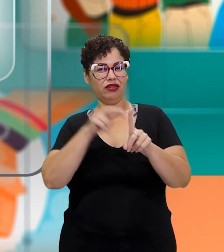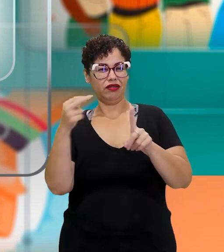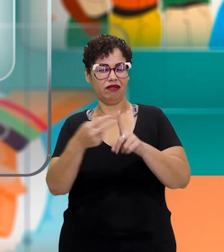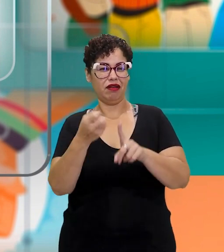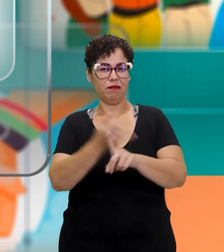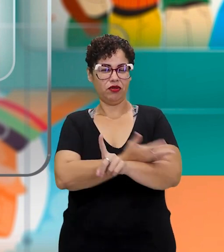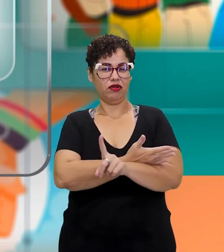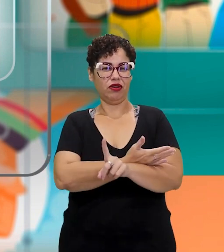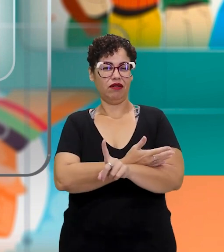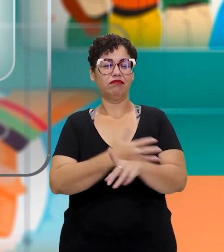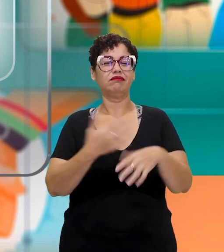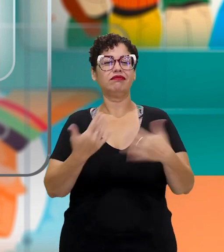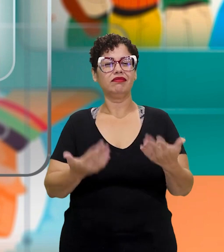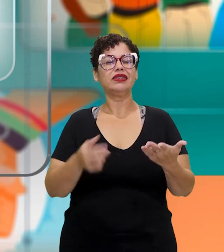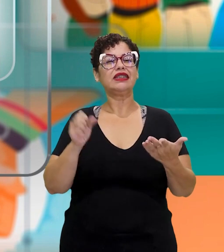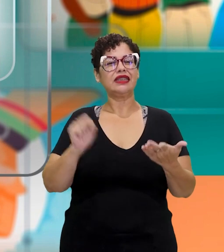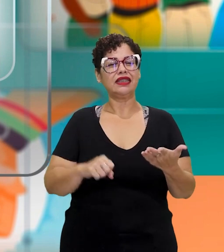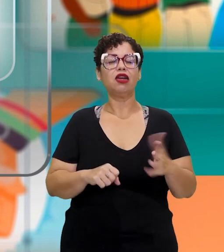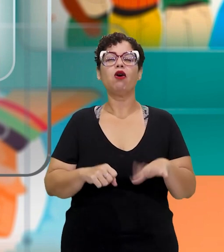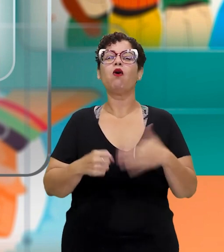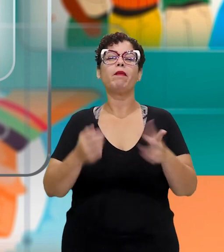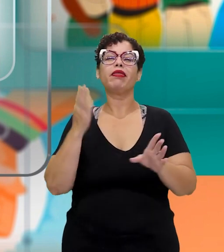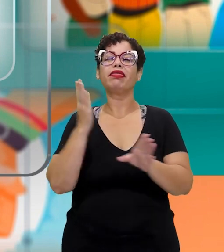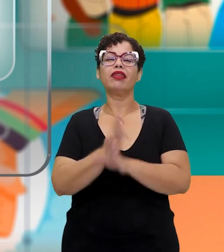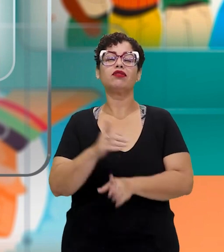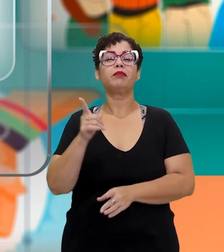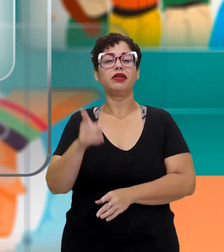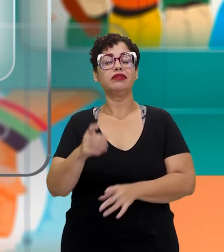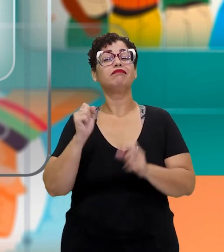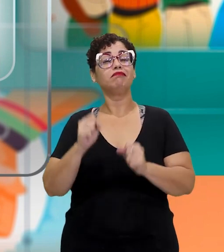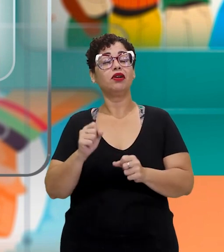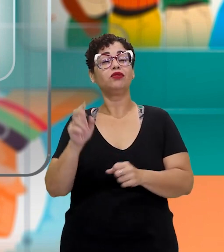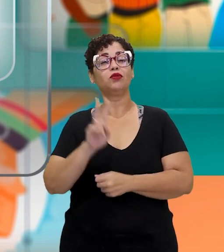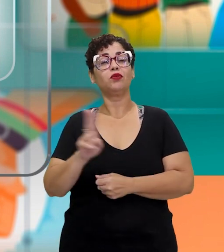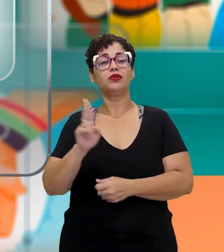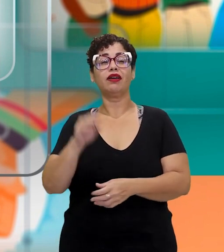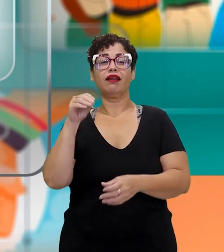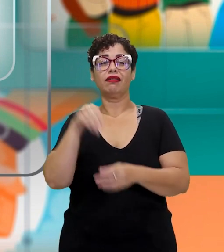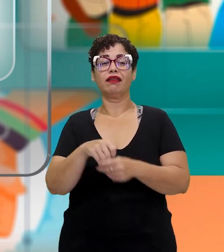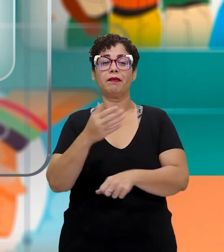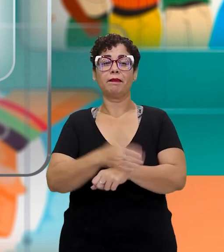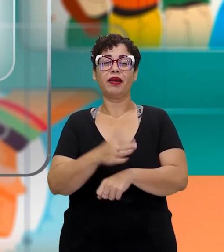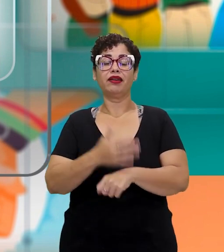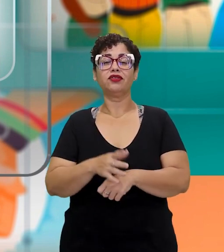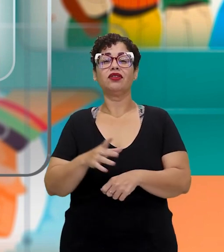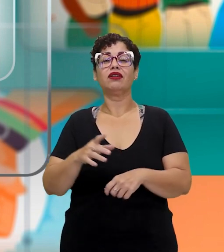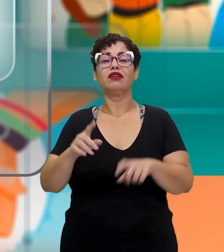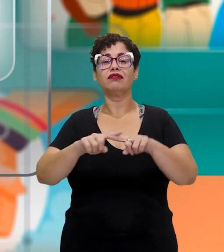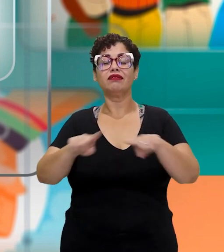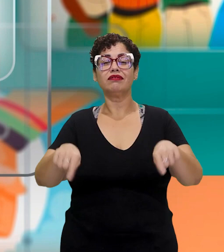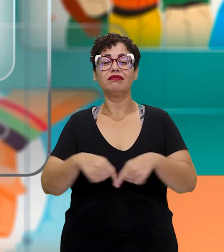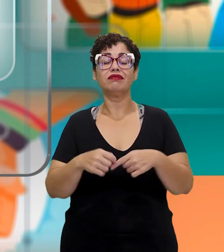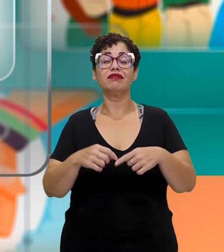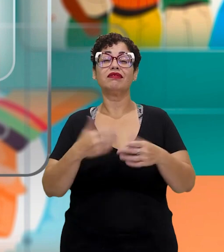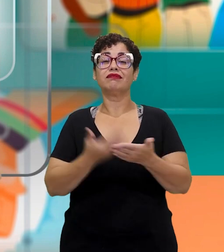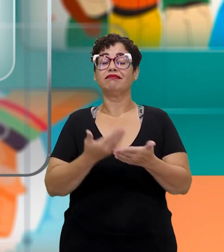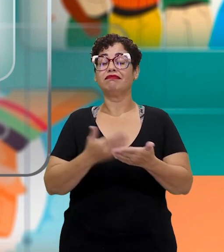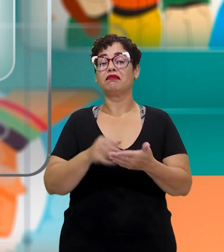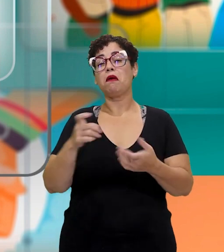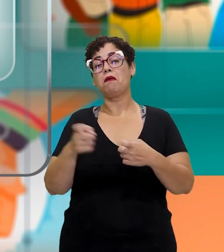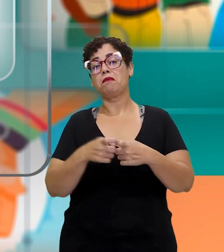inteligência socioemocional? Em caso afirmativo, como essas descobertas podem ser aplicadas na prática clínica